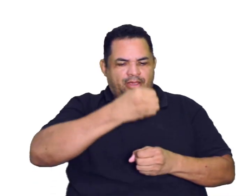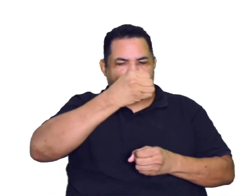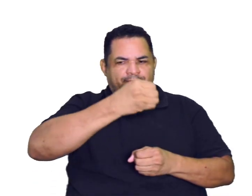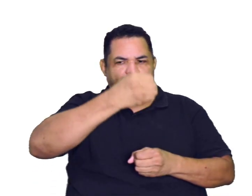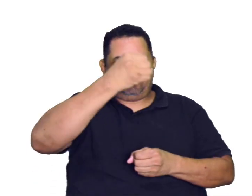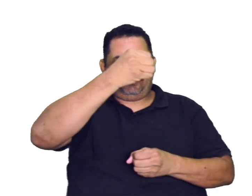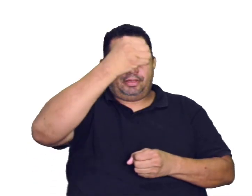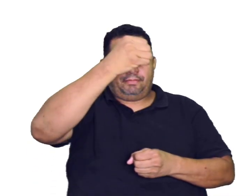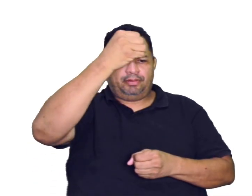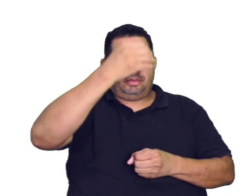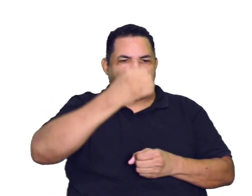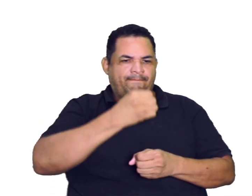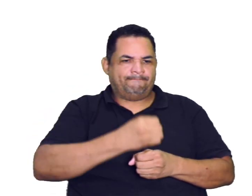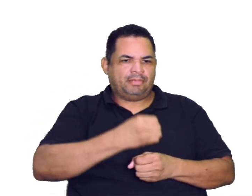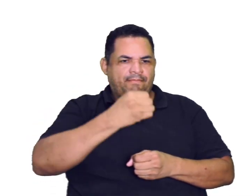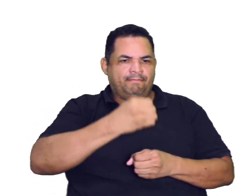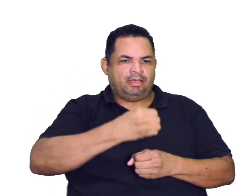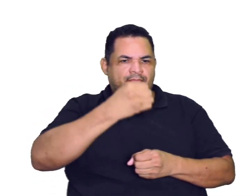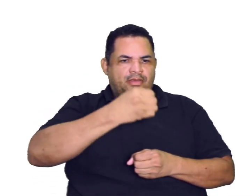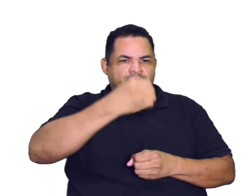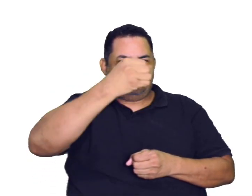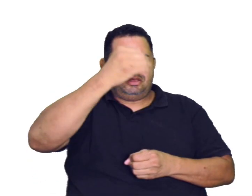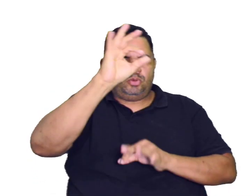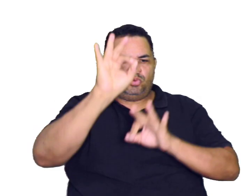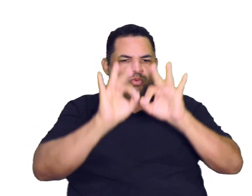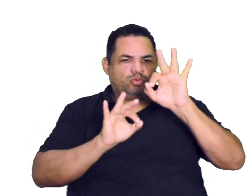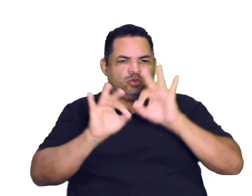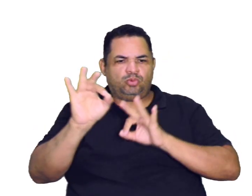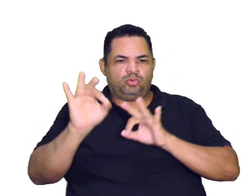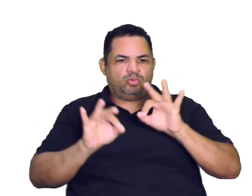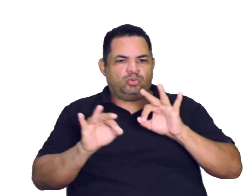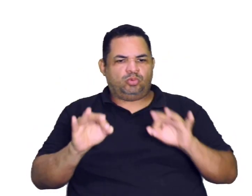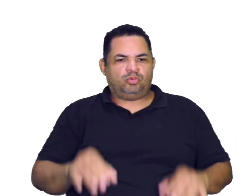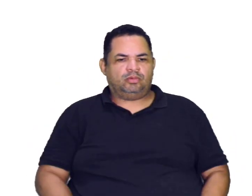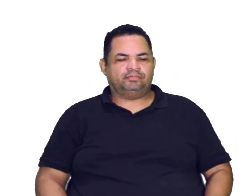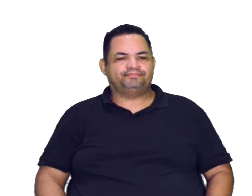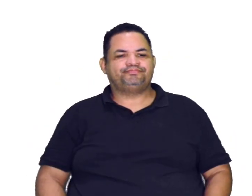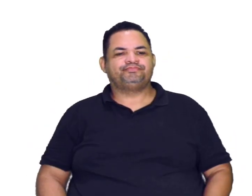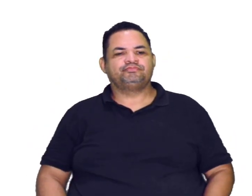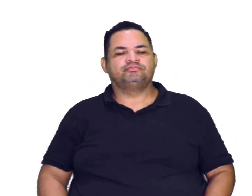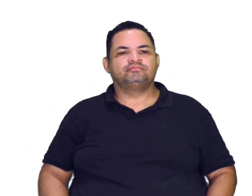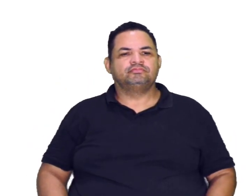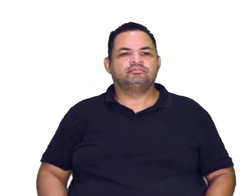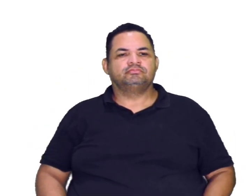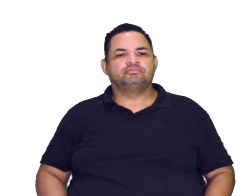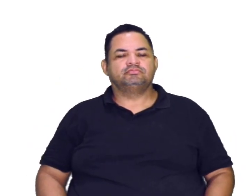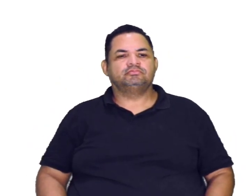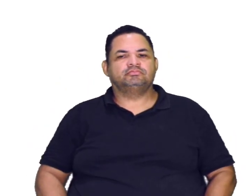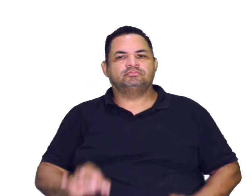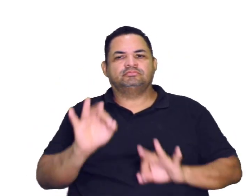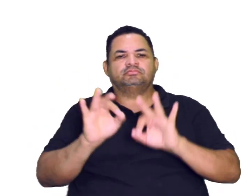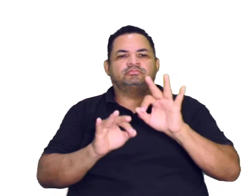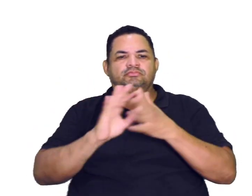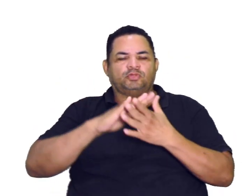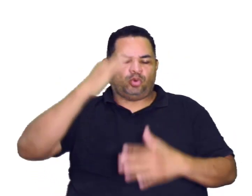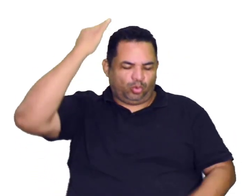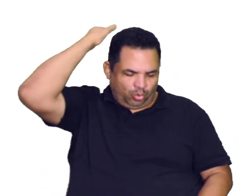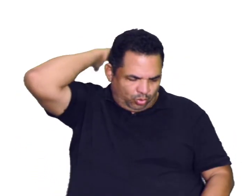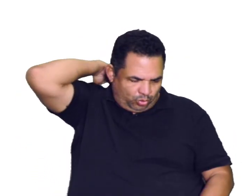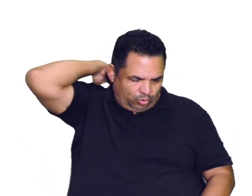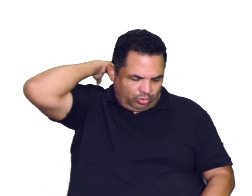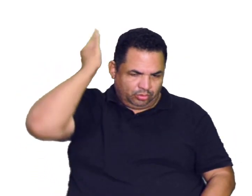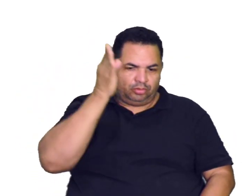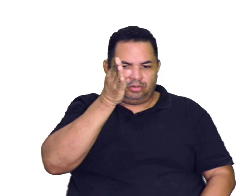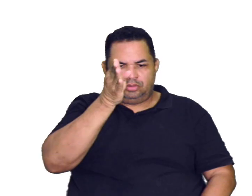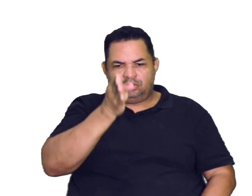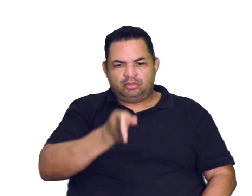já falou sobre isso agora há pouco, né? Elas ficam empilhadas, organizadas aqui, ok? Umas sobre as outras, formando a nossa